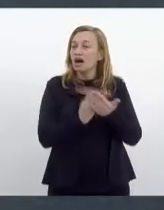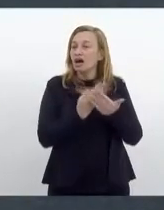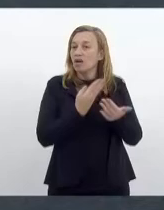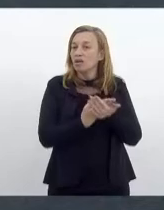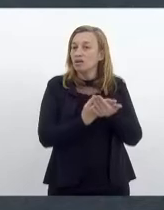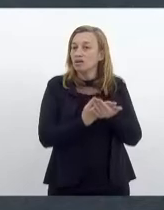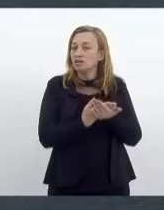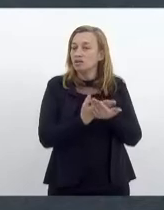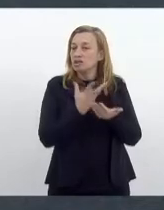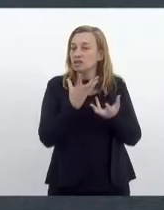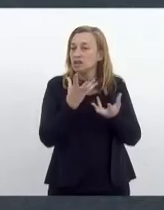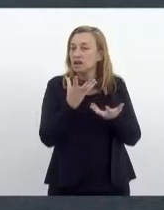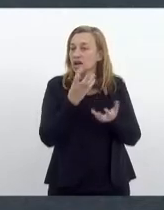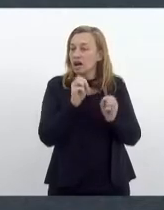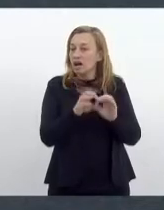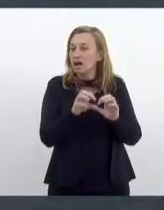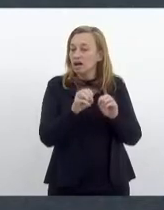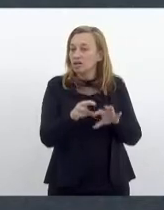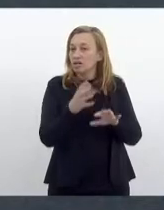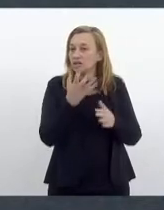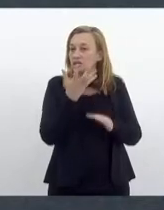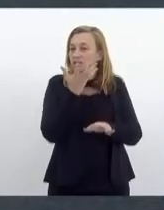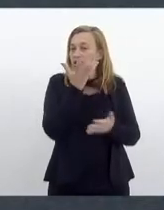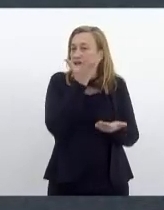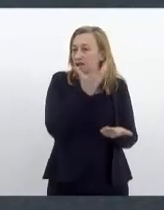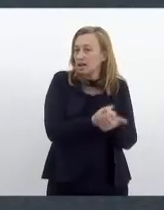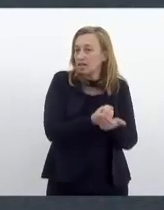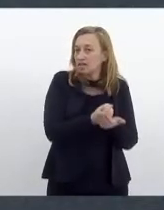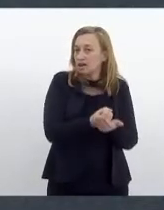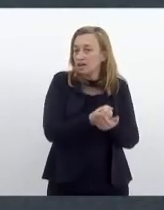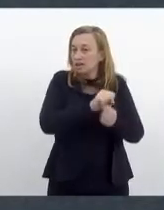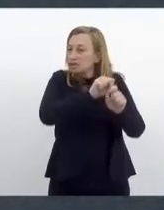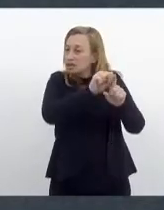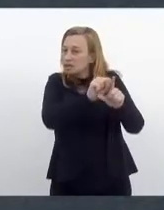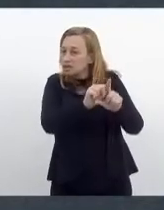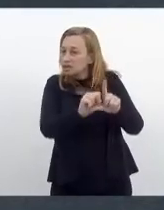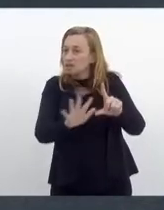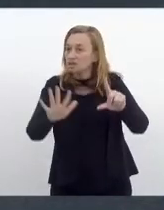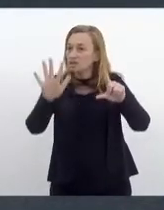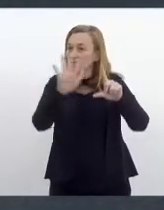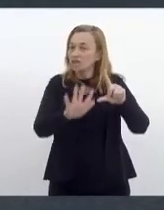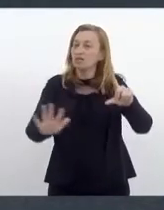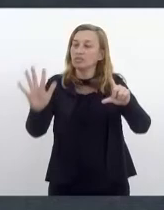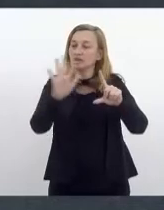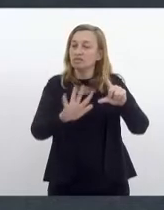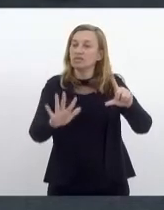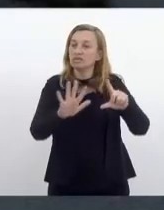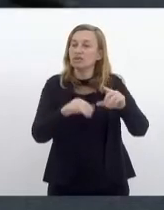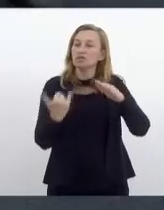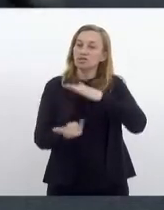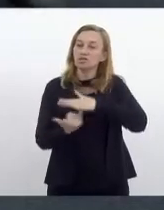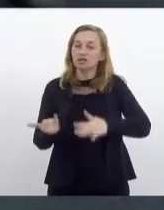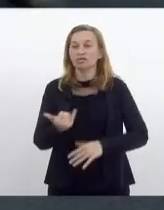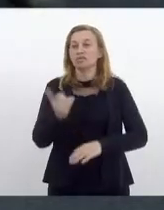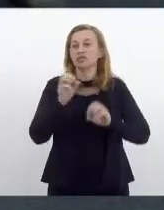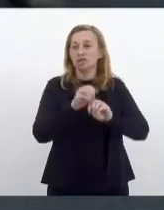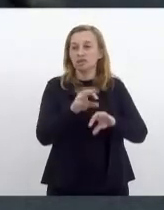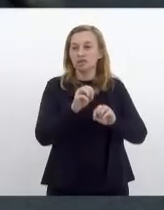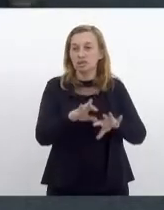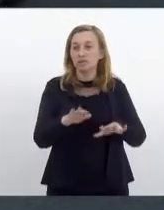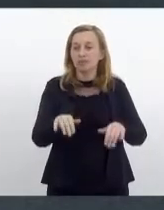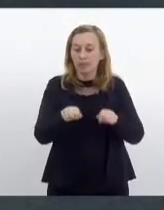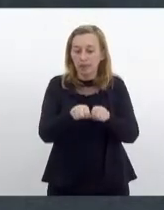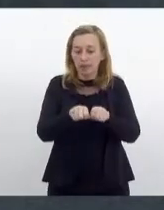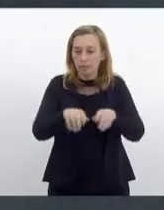passa a ser um material didático disponível na plataforma da instituição de ensino. Com a